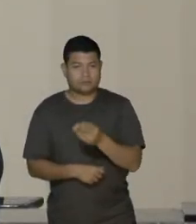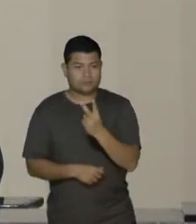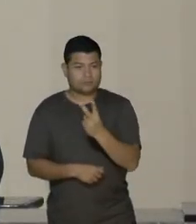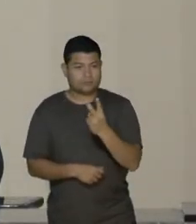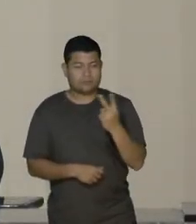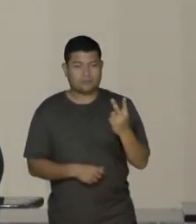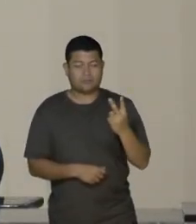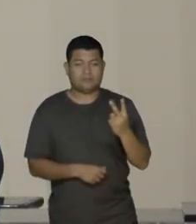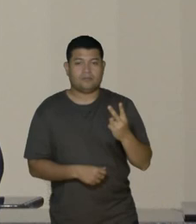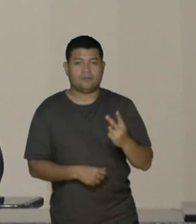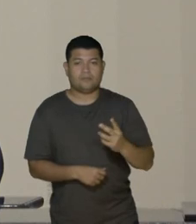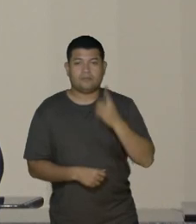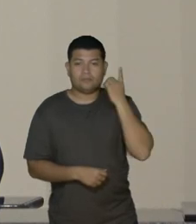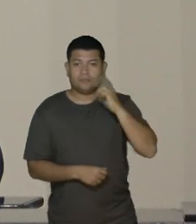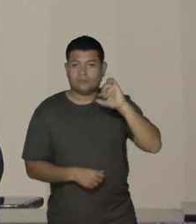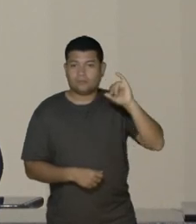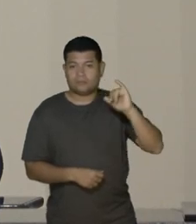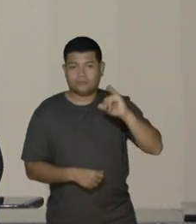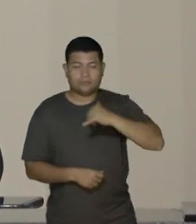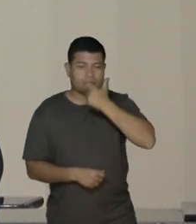260-2022, do deputado Jerry Comper,